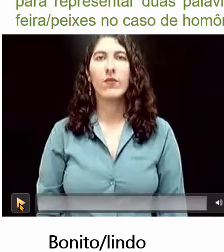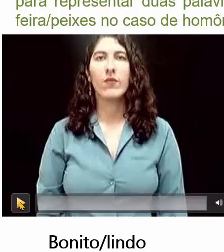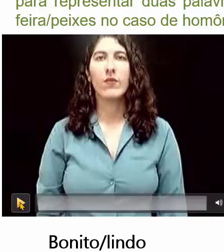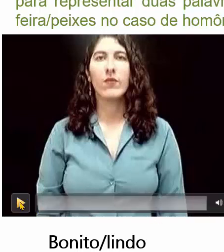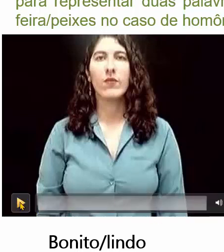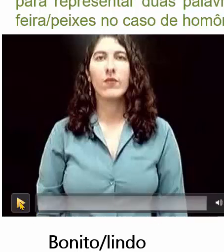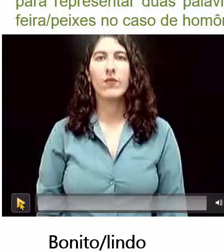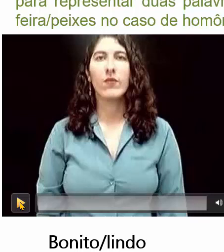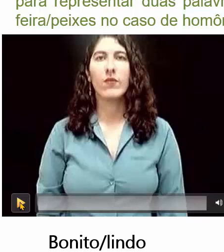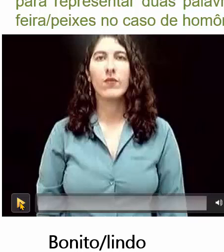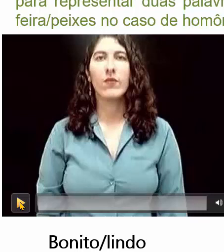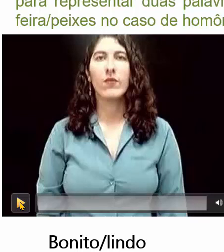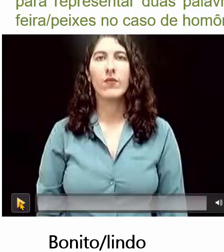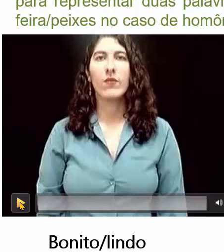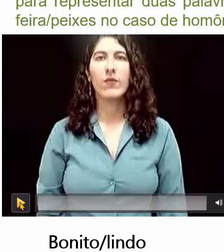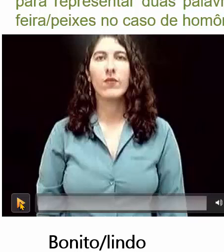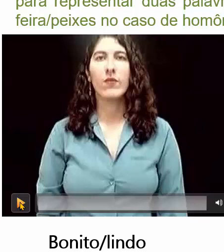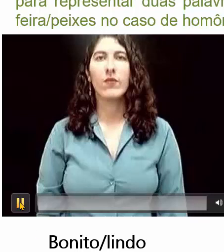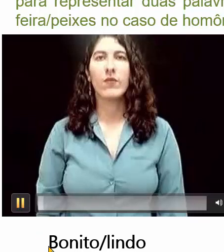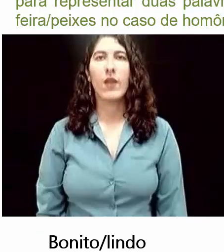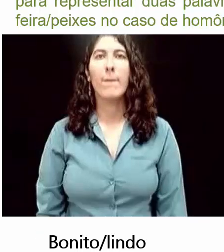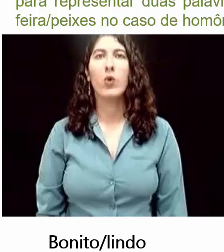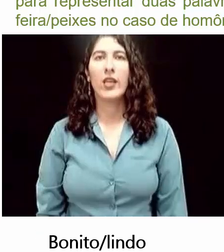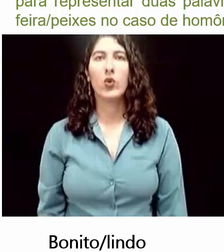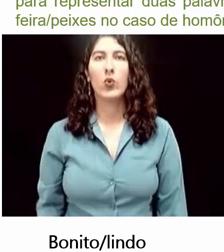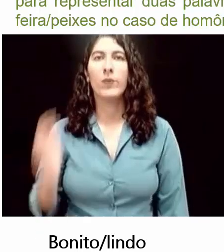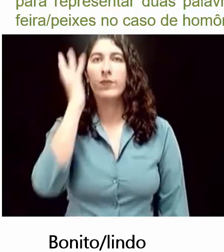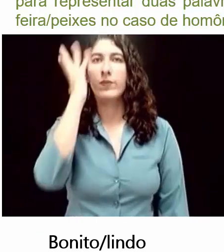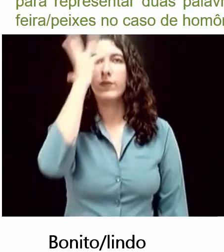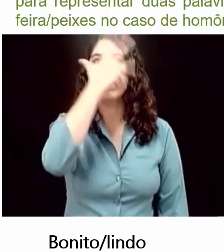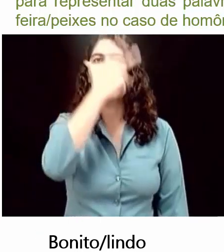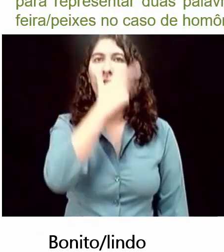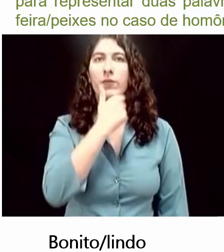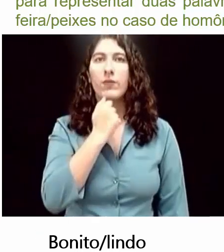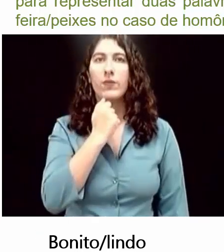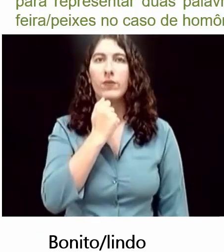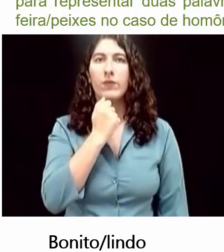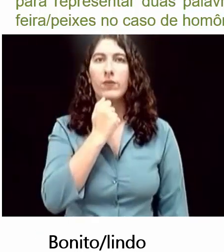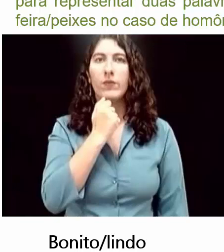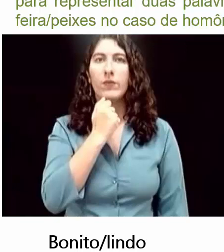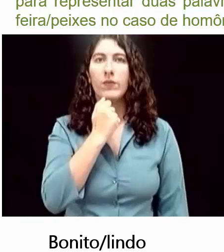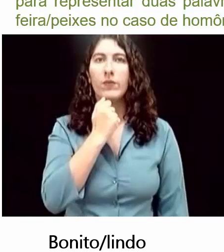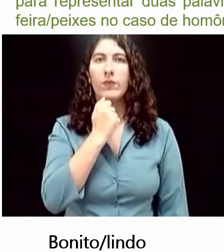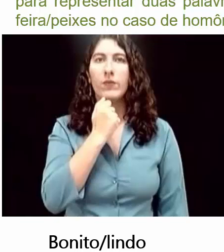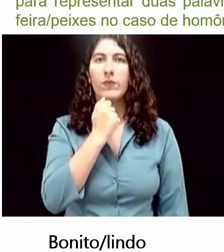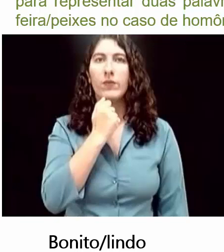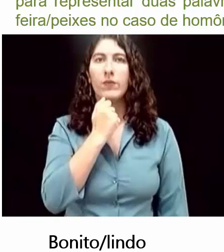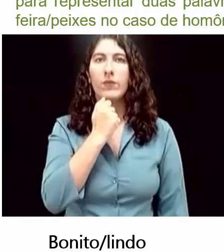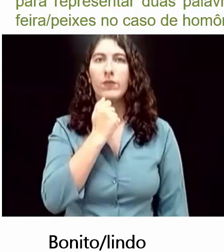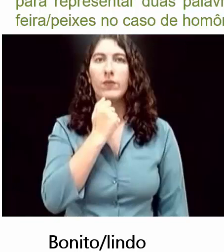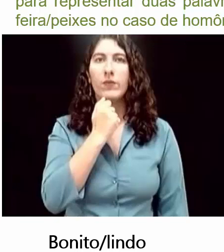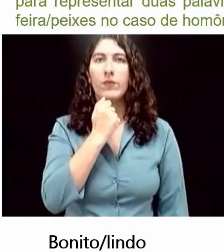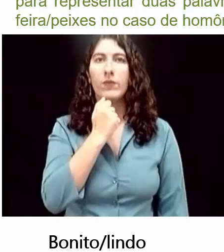Libras. Então aqui nós temos, por exemplo, sinônimo. Então nós temos o mesmo sinal para bonito e lindo, certo?